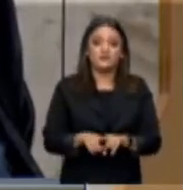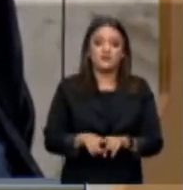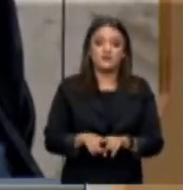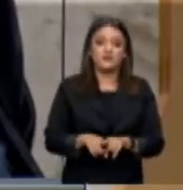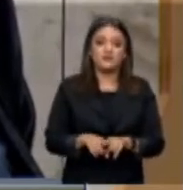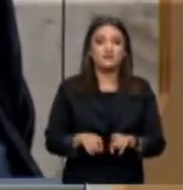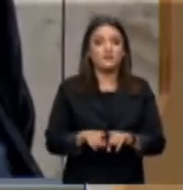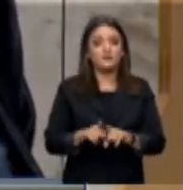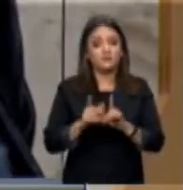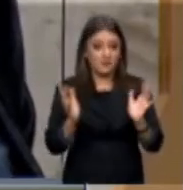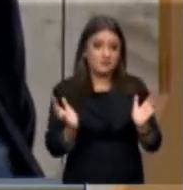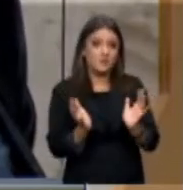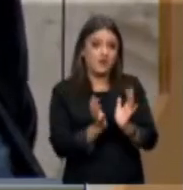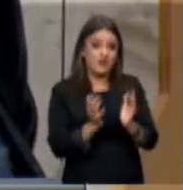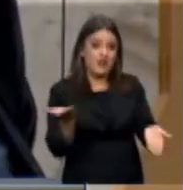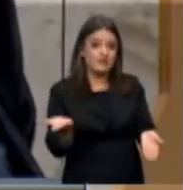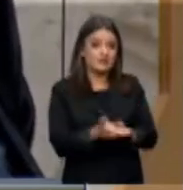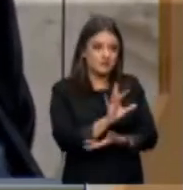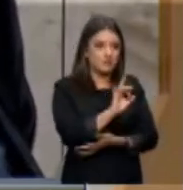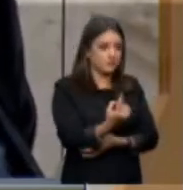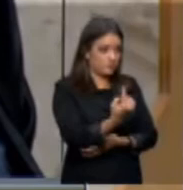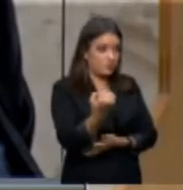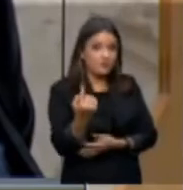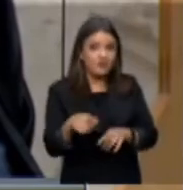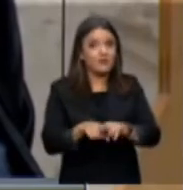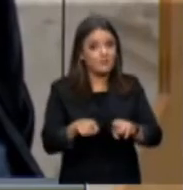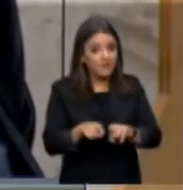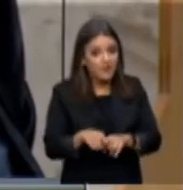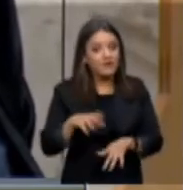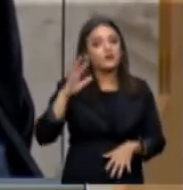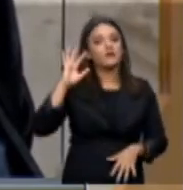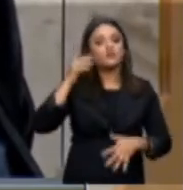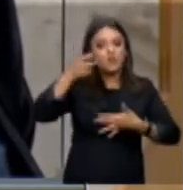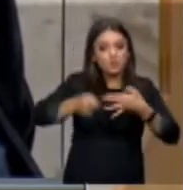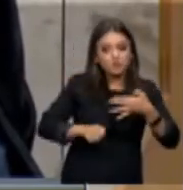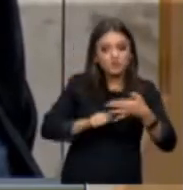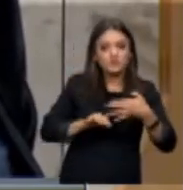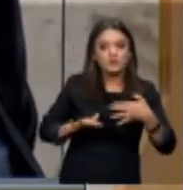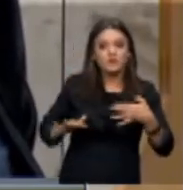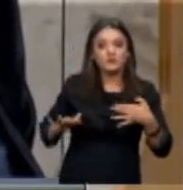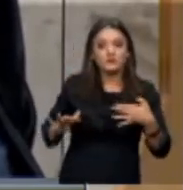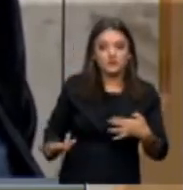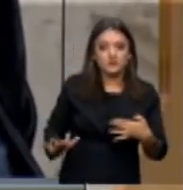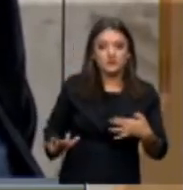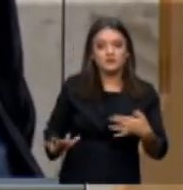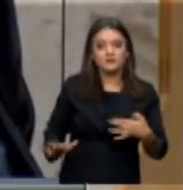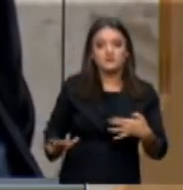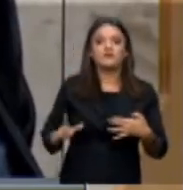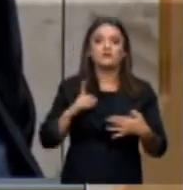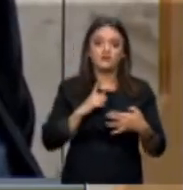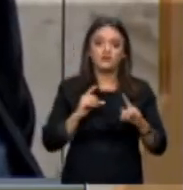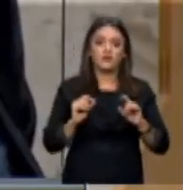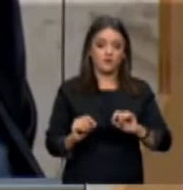plurimas, também com entendimento jurisprudencial firmado, que deve se aplicar a